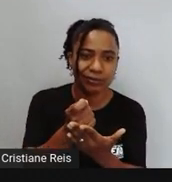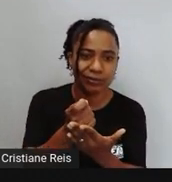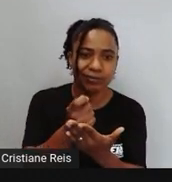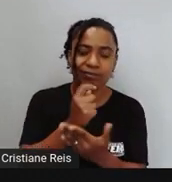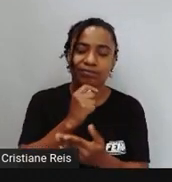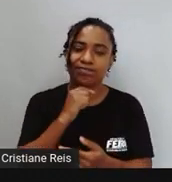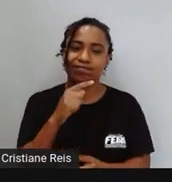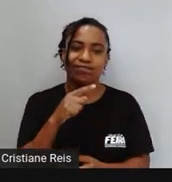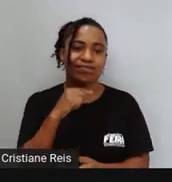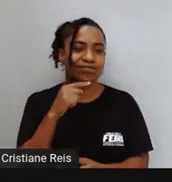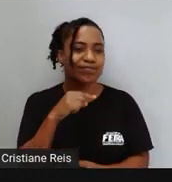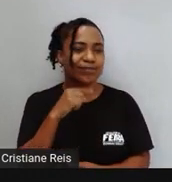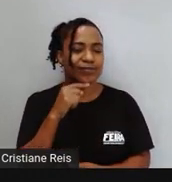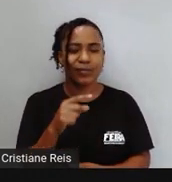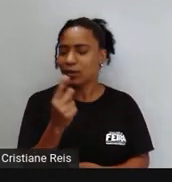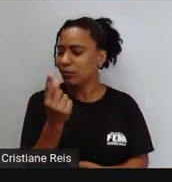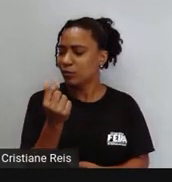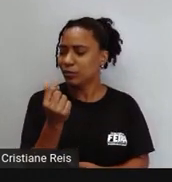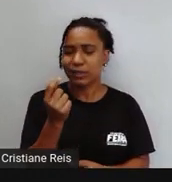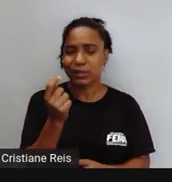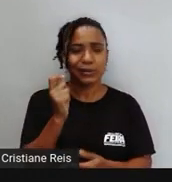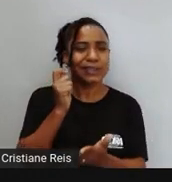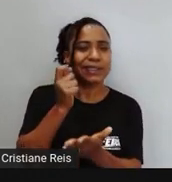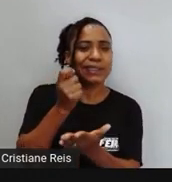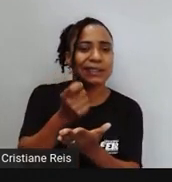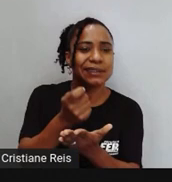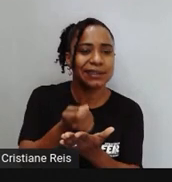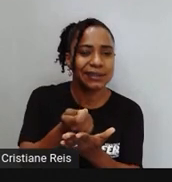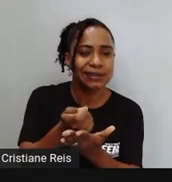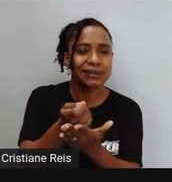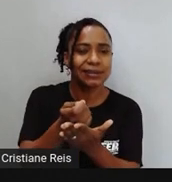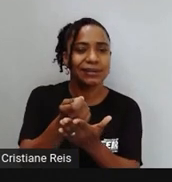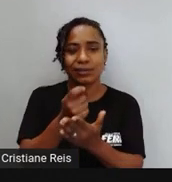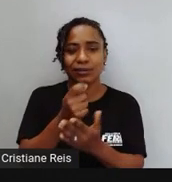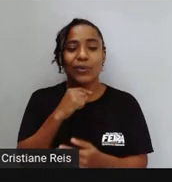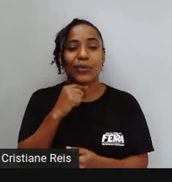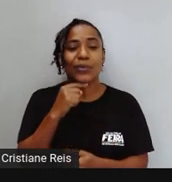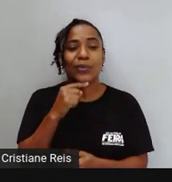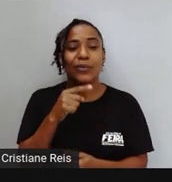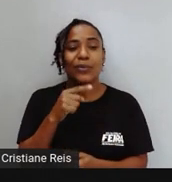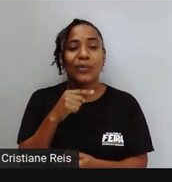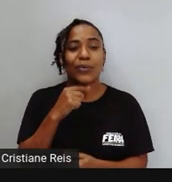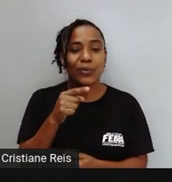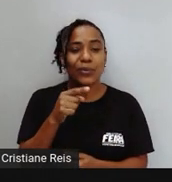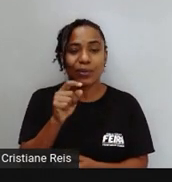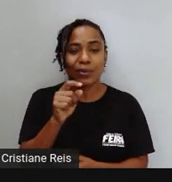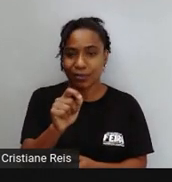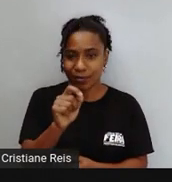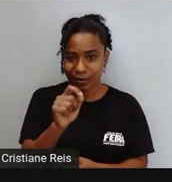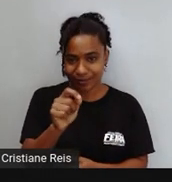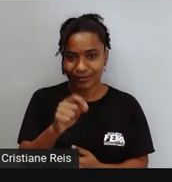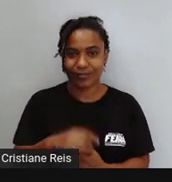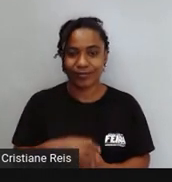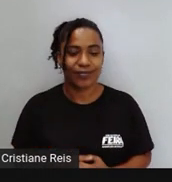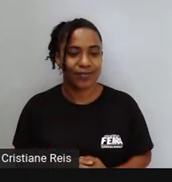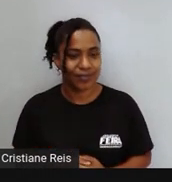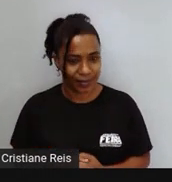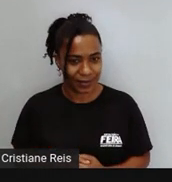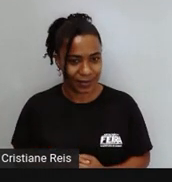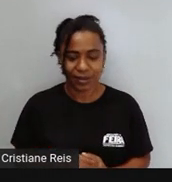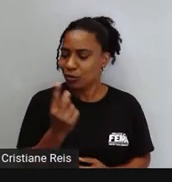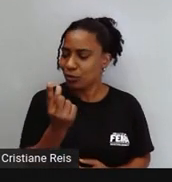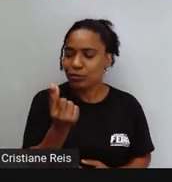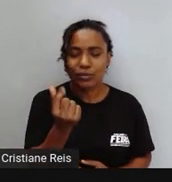que será que o dinheiro não pode comprar? Vamos conferir? What can money buy? Né? O que é que o dinheiro não